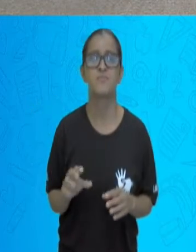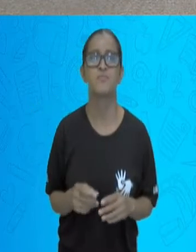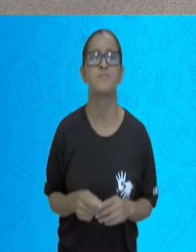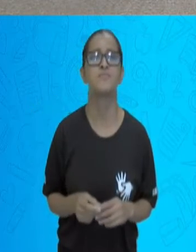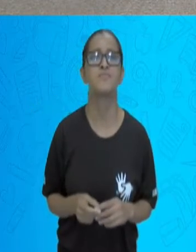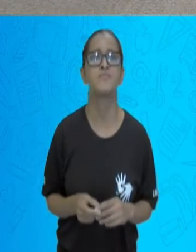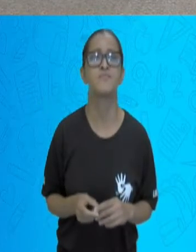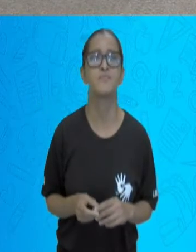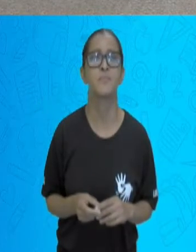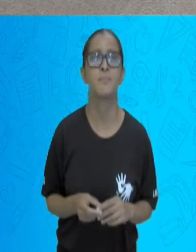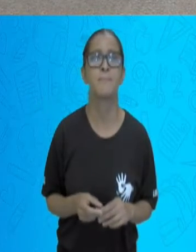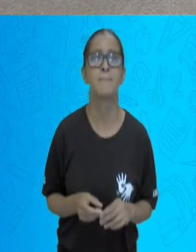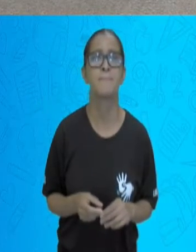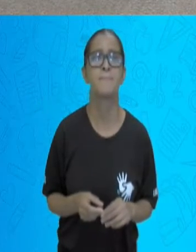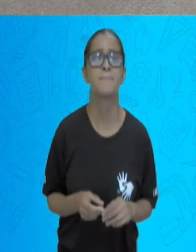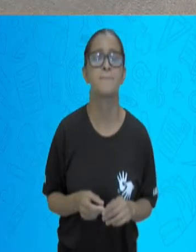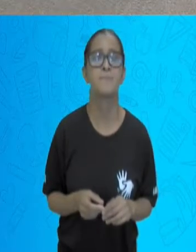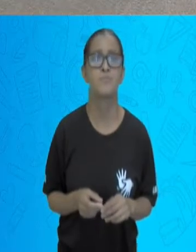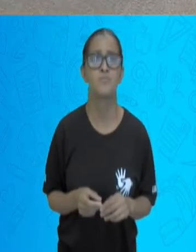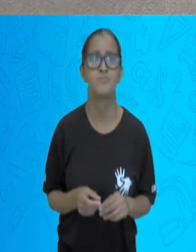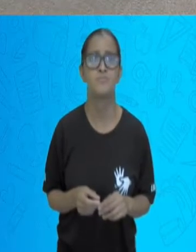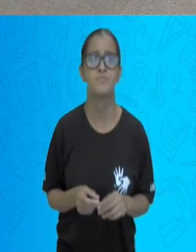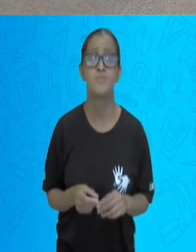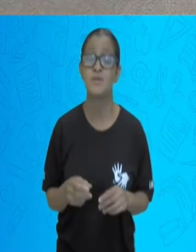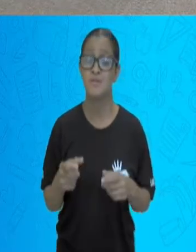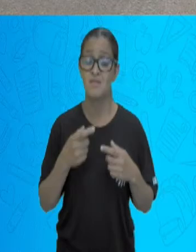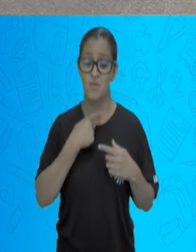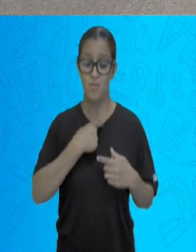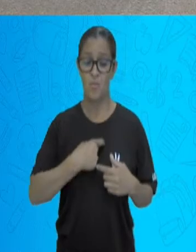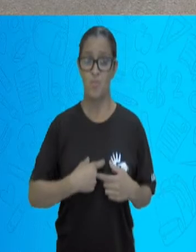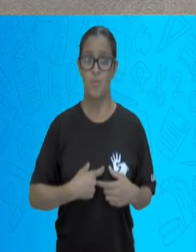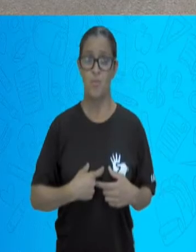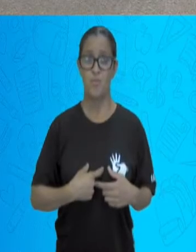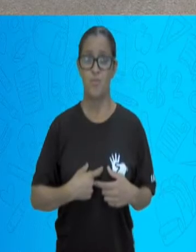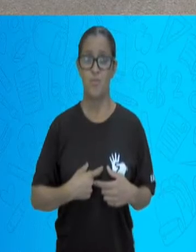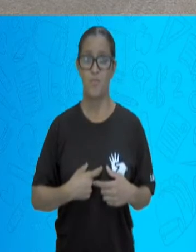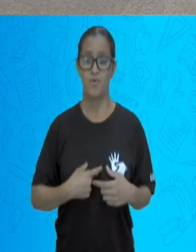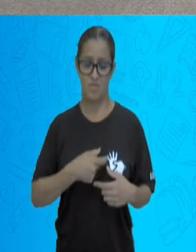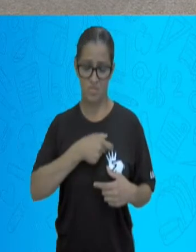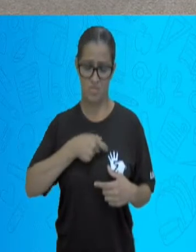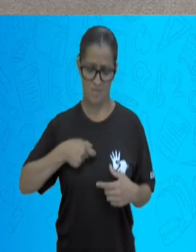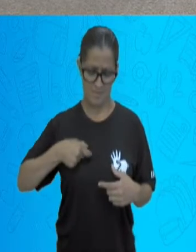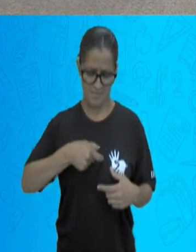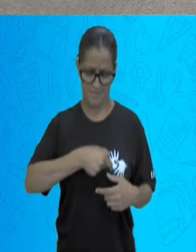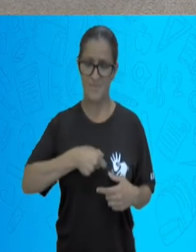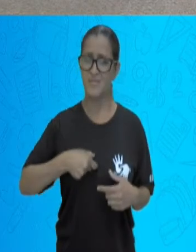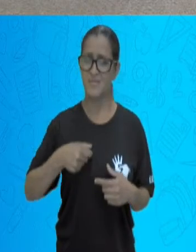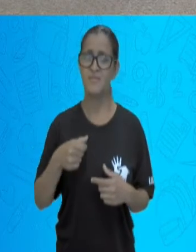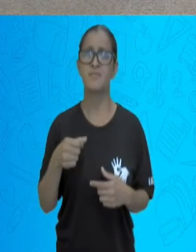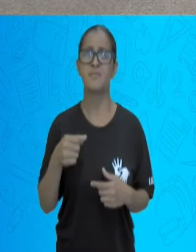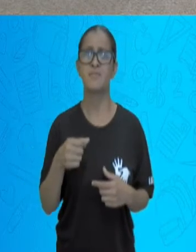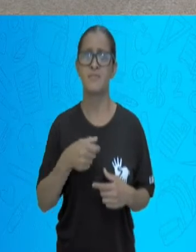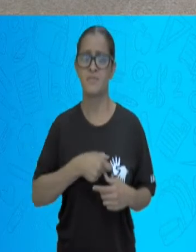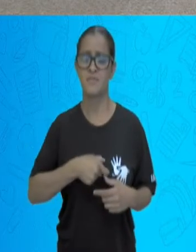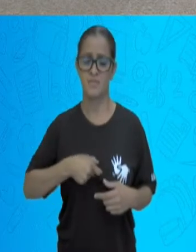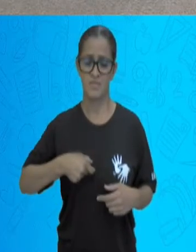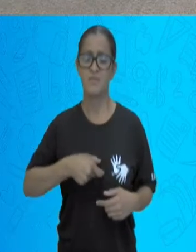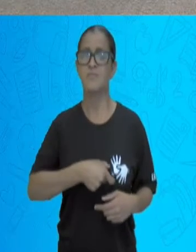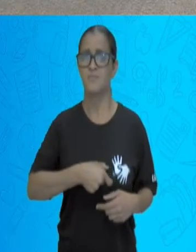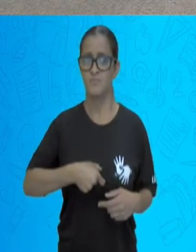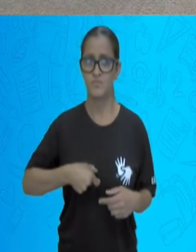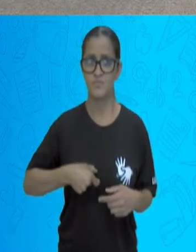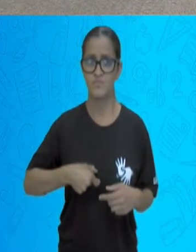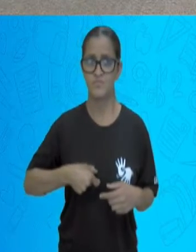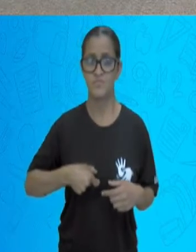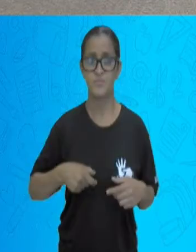ó. Opa, volta. Essa bifurcação, ela tem os brônquios, que